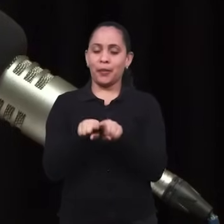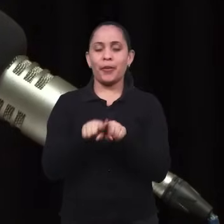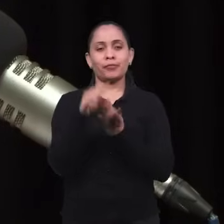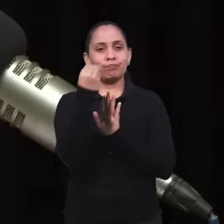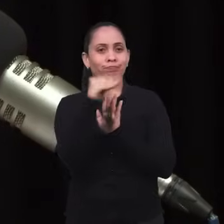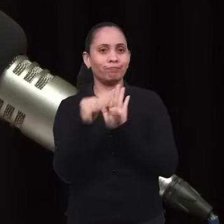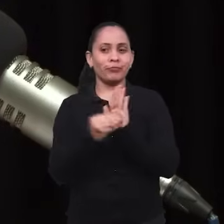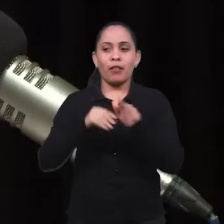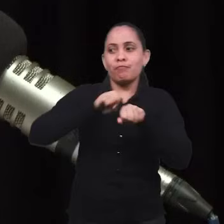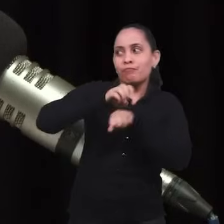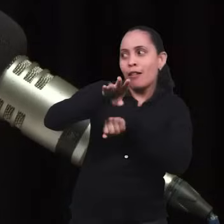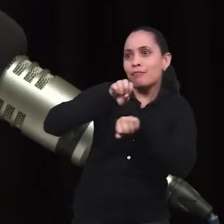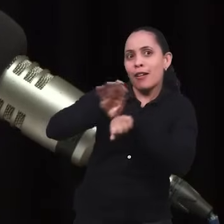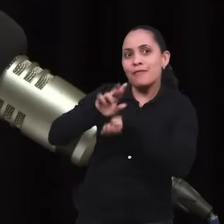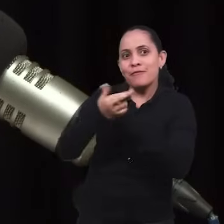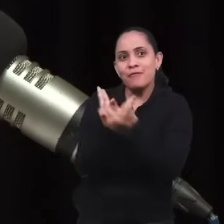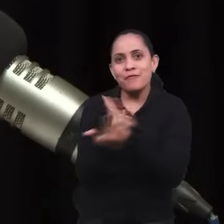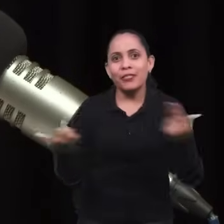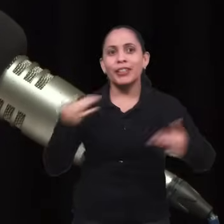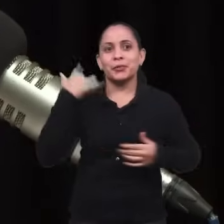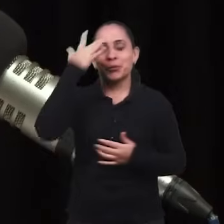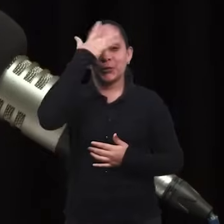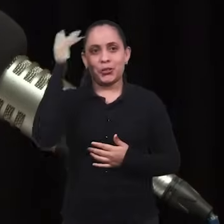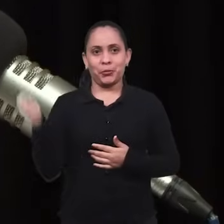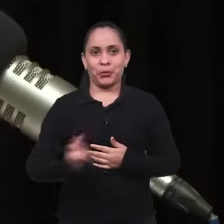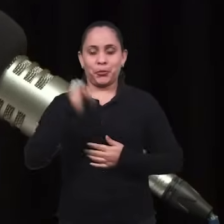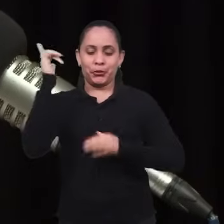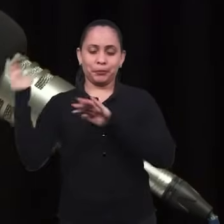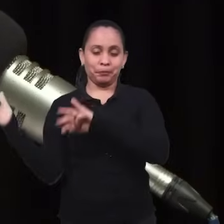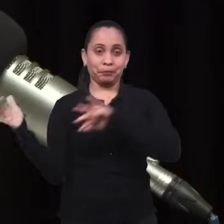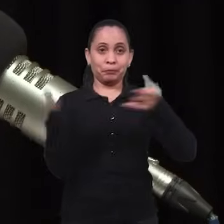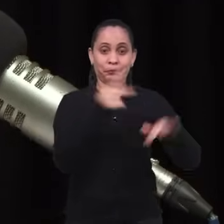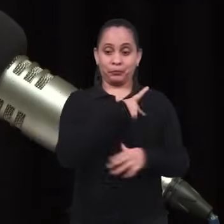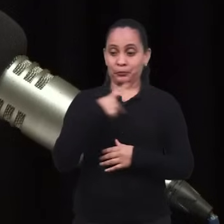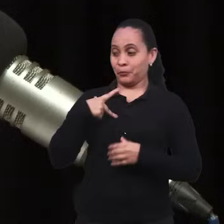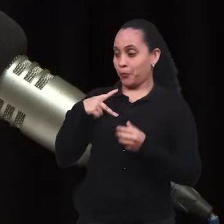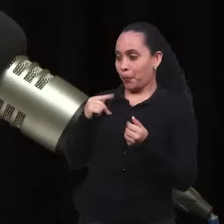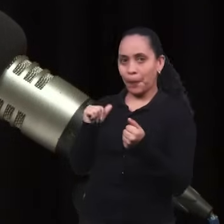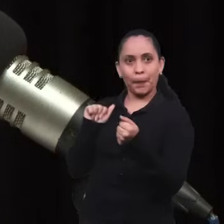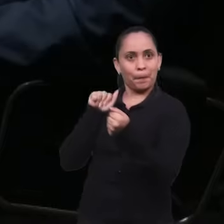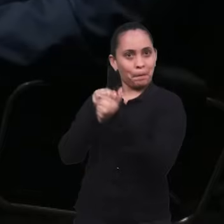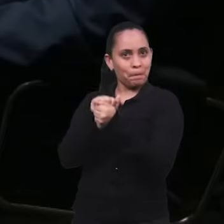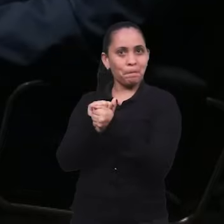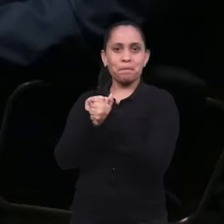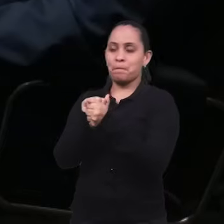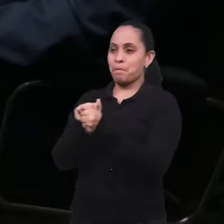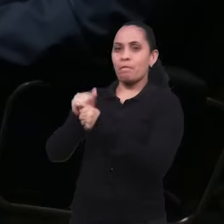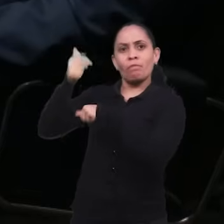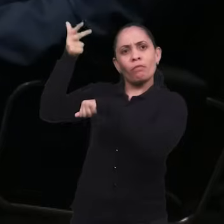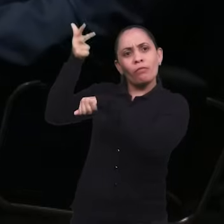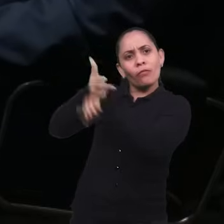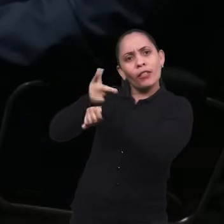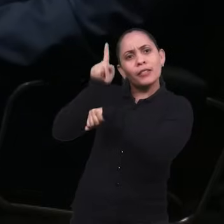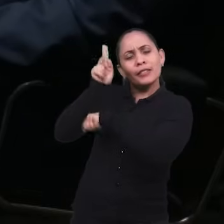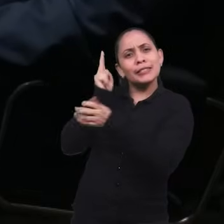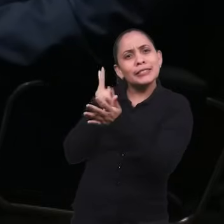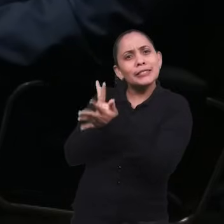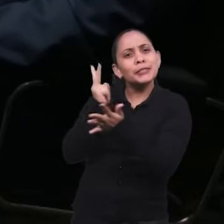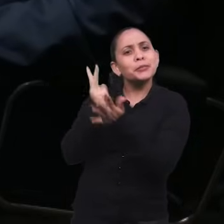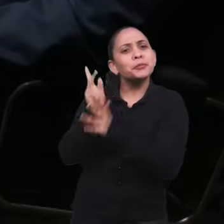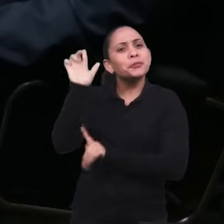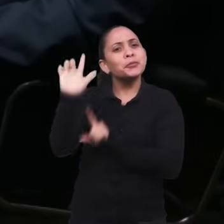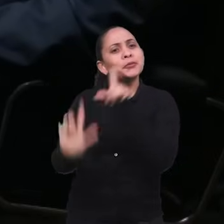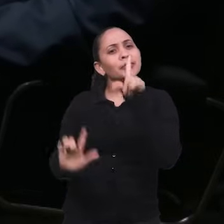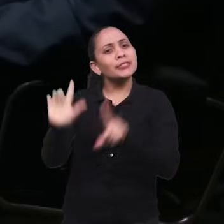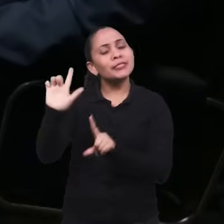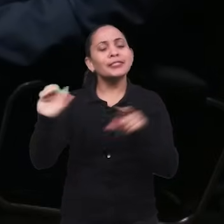conteúdo chegue a mais pessoas. Isso é muito importante. Vamos ver agora os pastores que estamos aqui? Aqui nessa câmera, estamos aqui os pastores, estamos sempre nesse